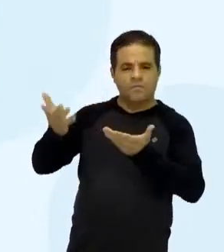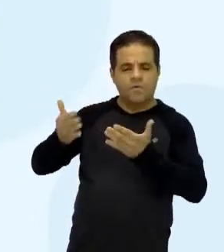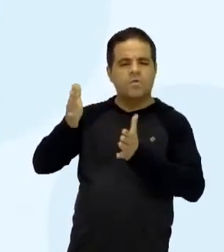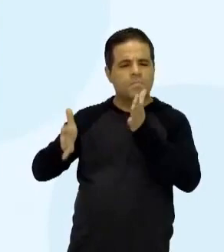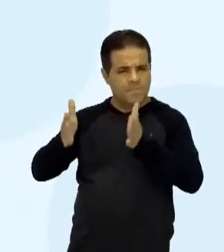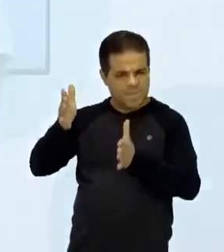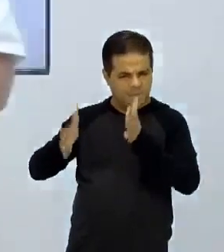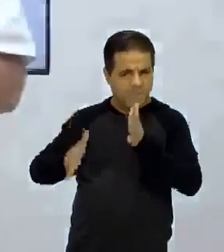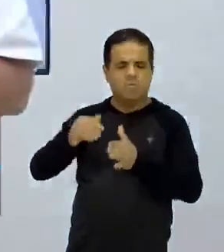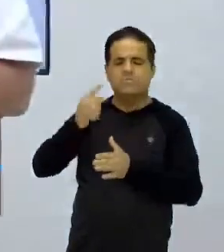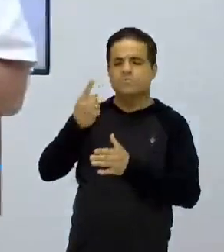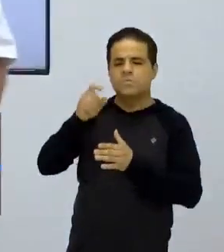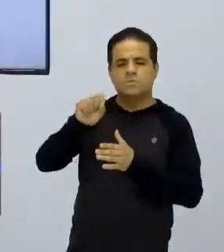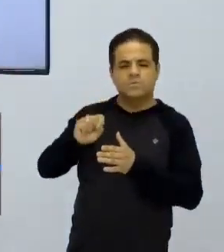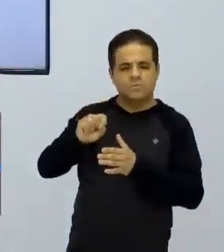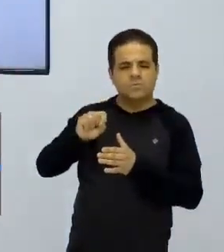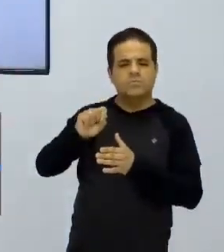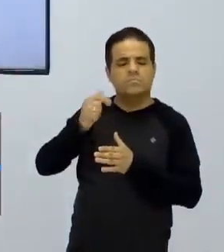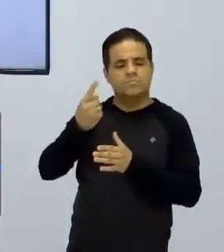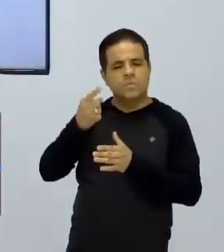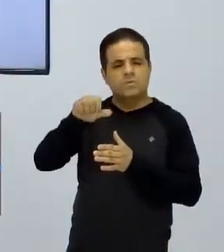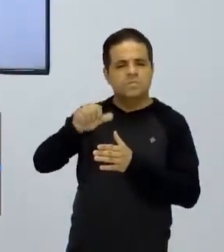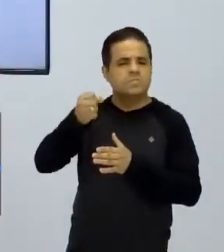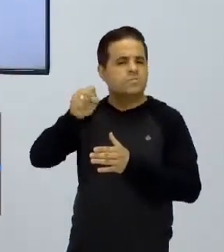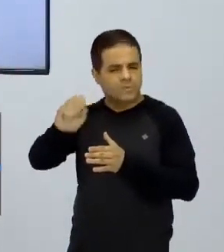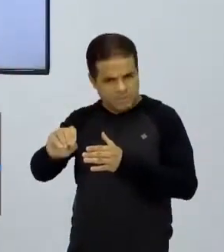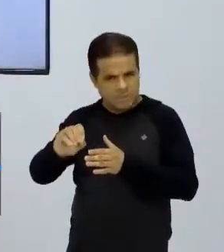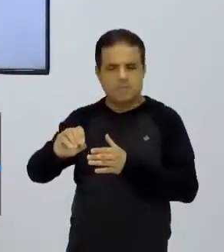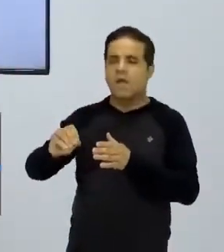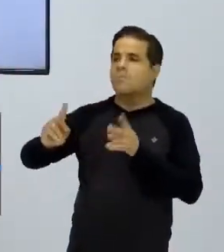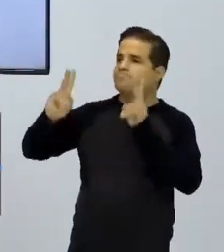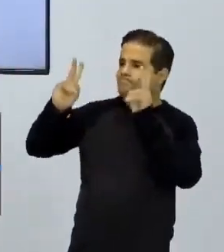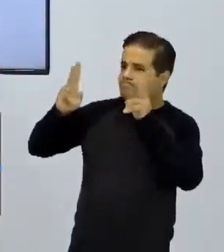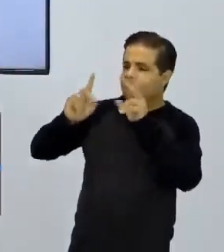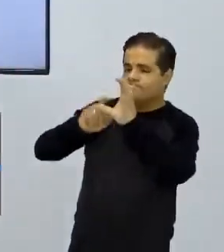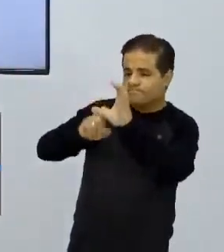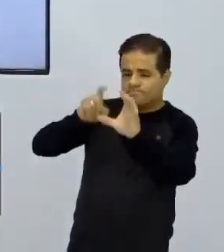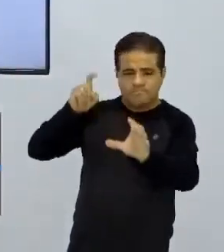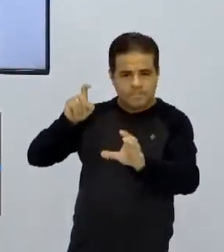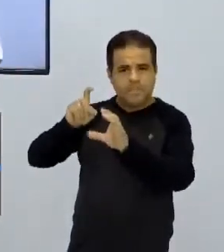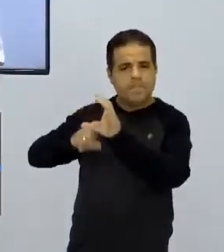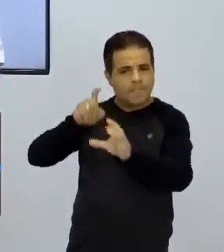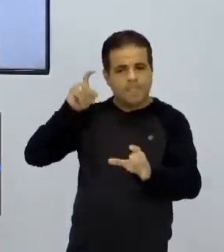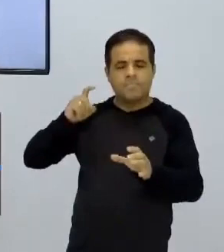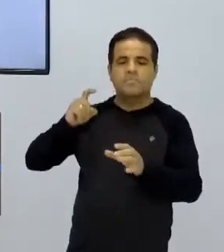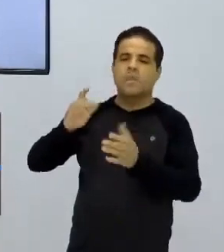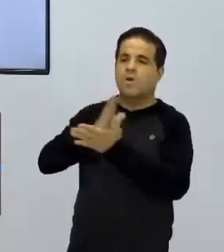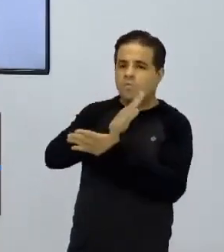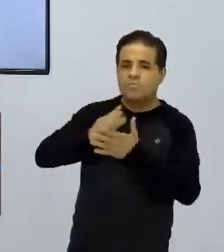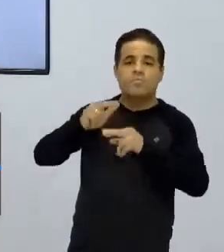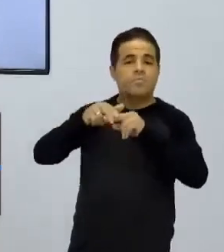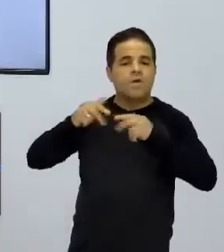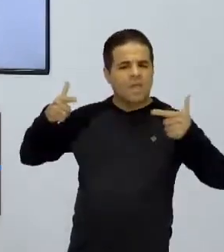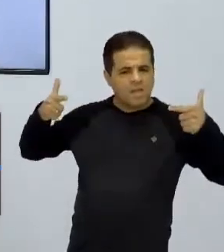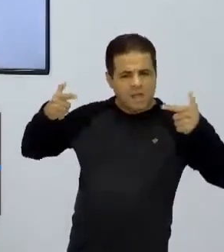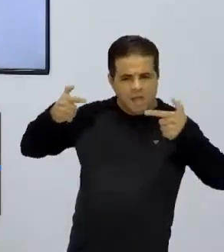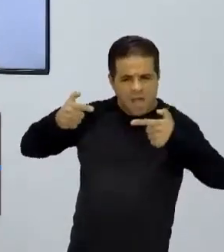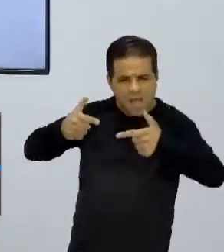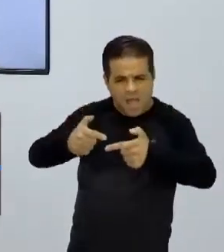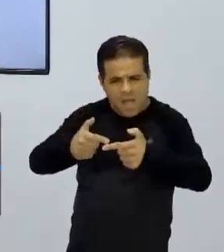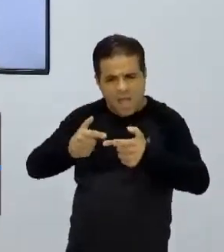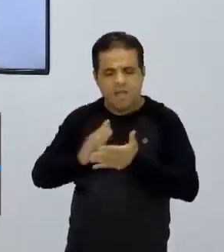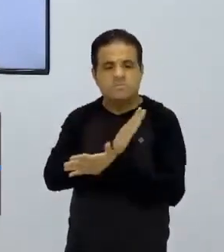de 1980. Né? Então, mesmo com essa independência, que algumas foram através de guerras, outras